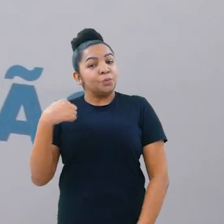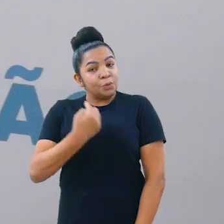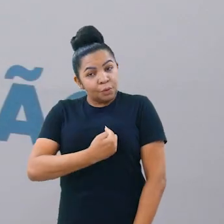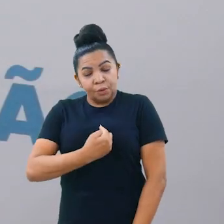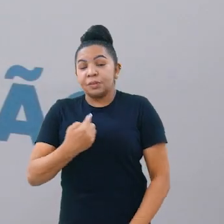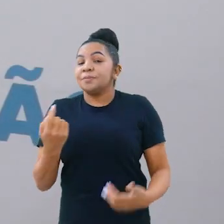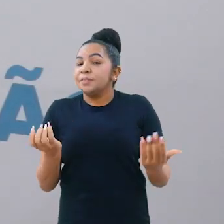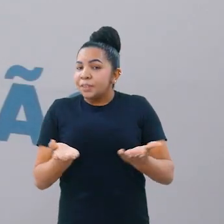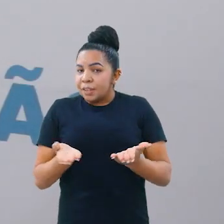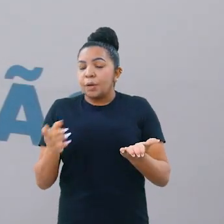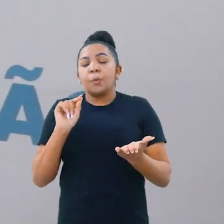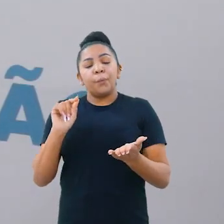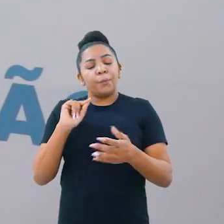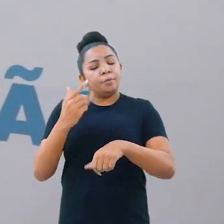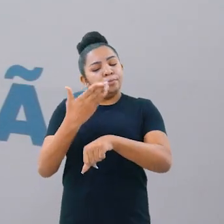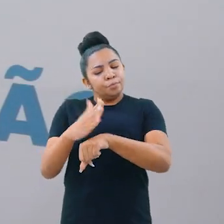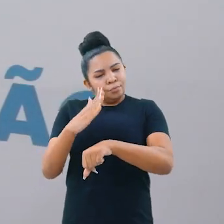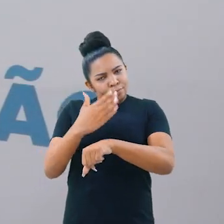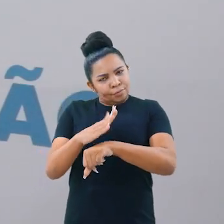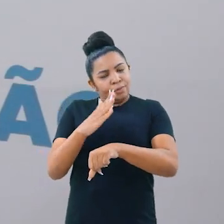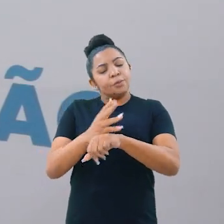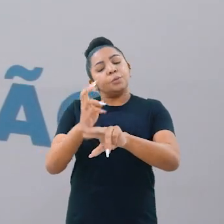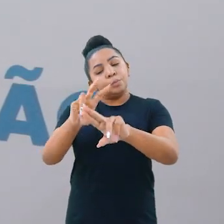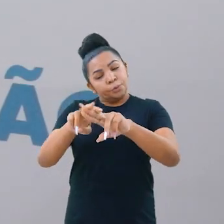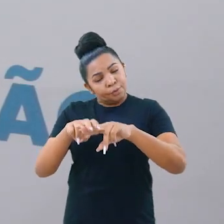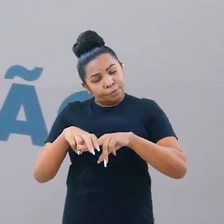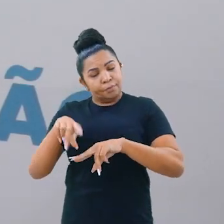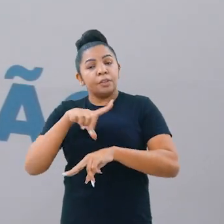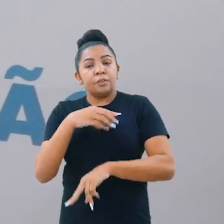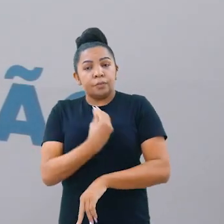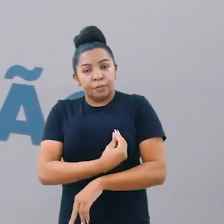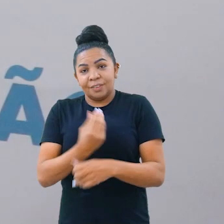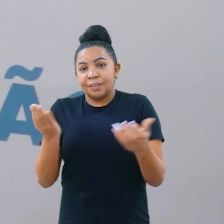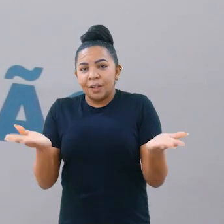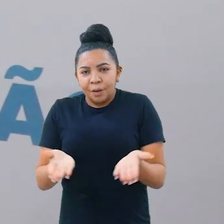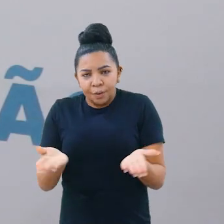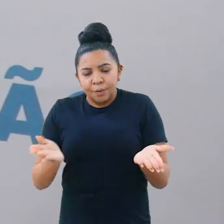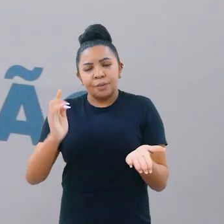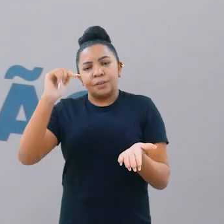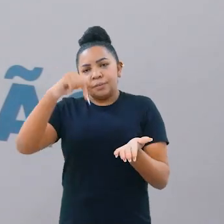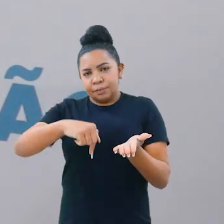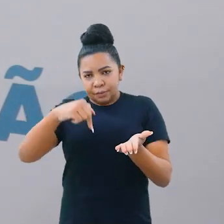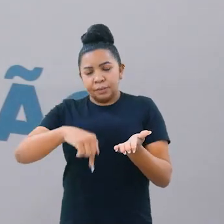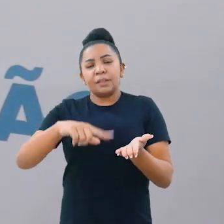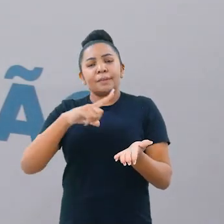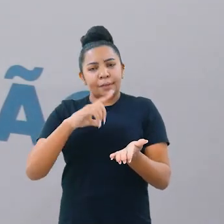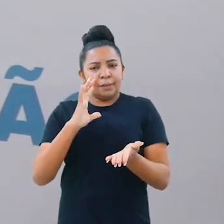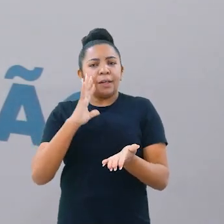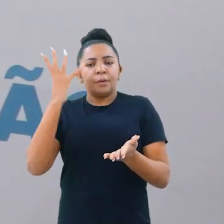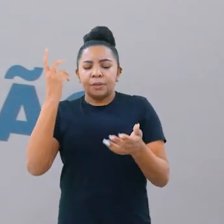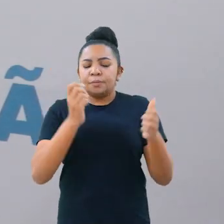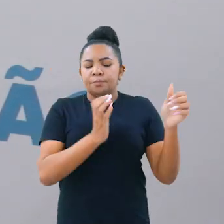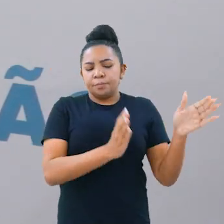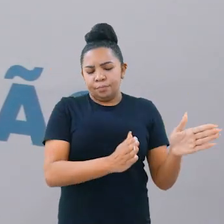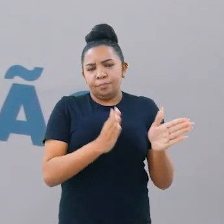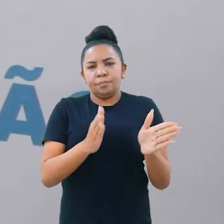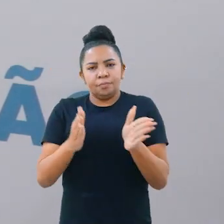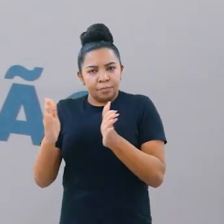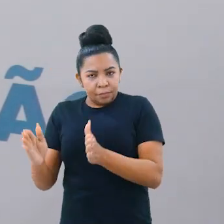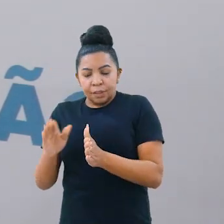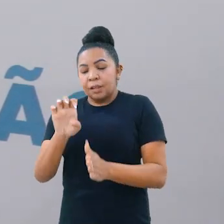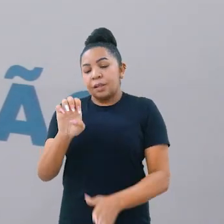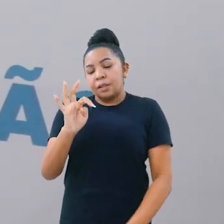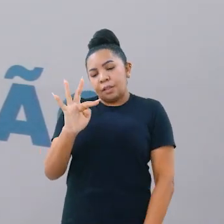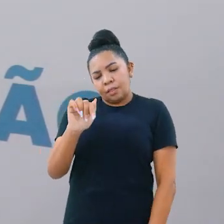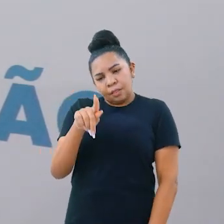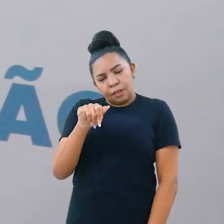Nós estamos em fase de treinamento, né? Por isso que nós estamos aqui hoje e isso está acontecendo por etapas. Nós